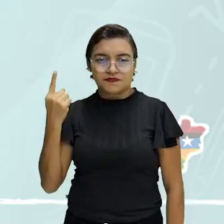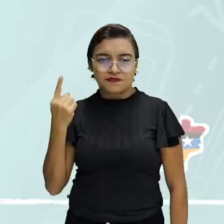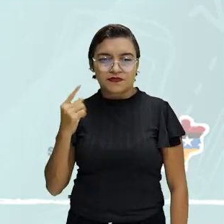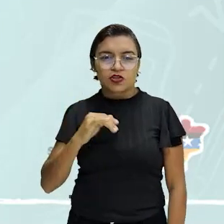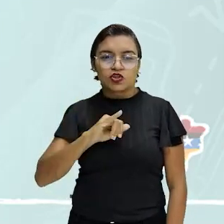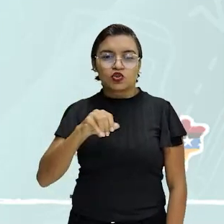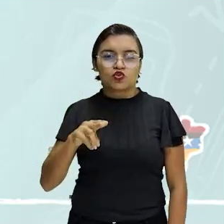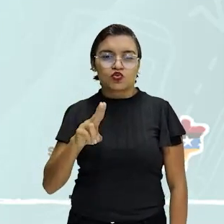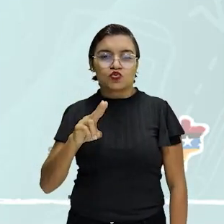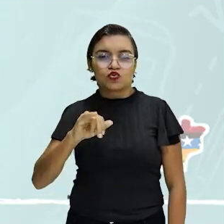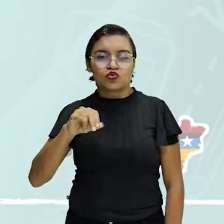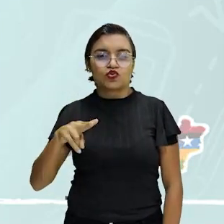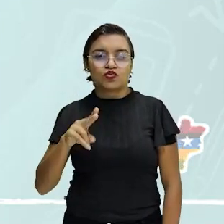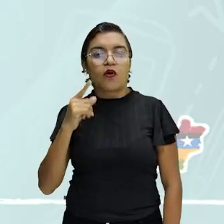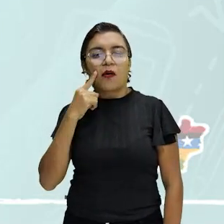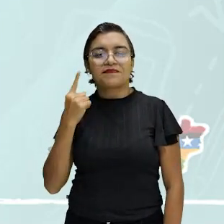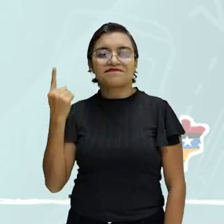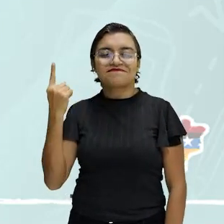jujugatinho_miau